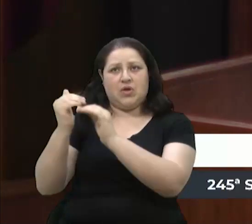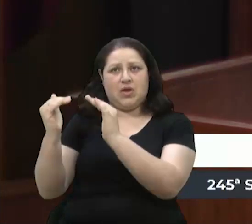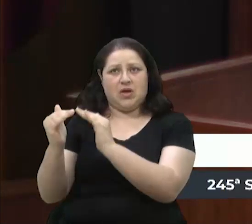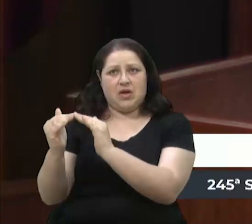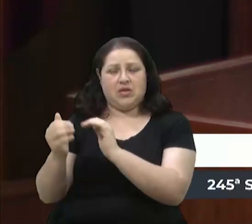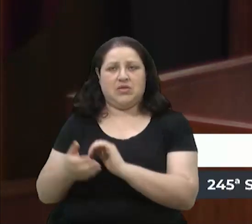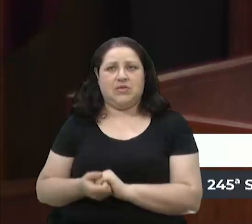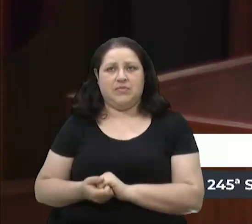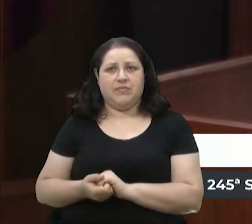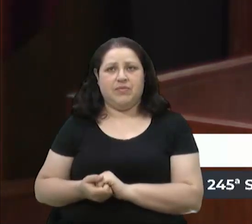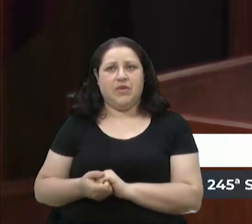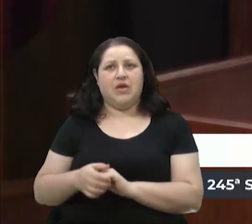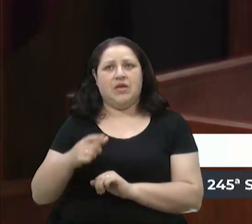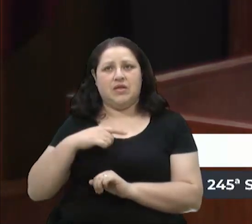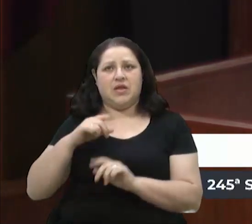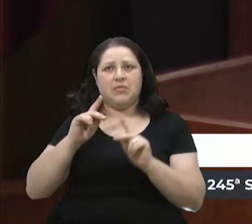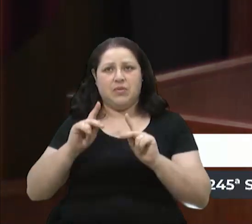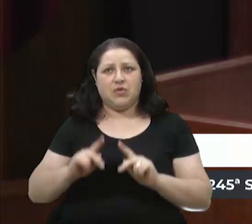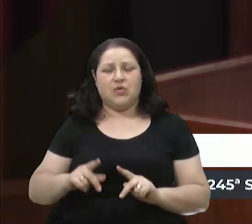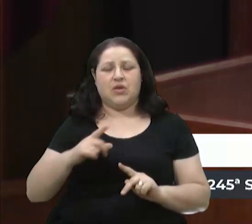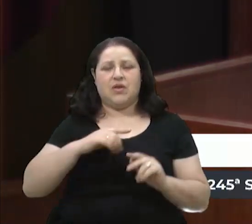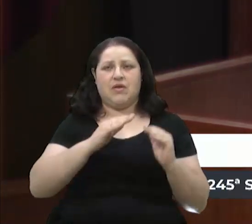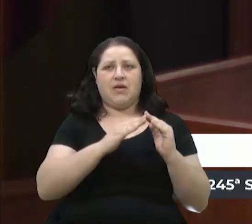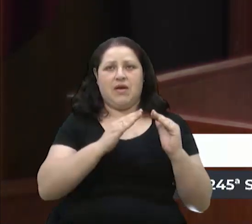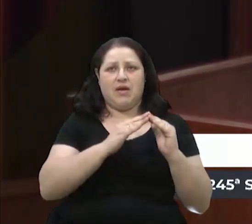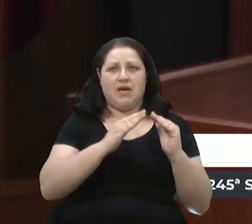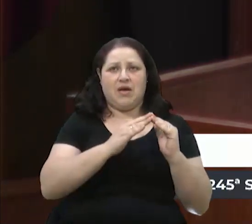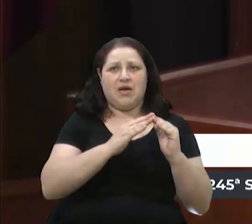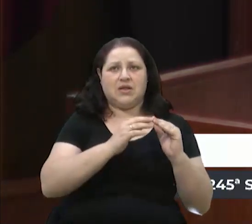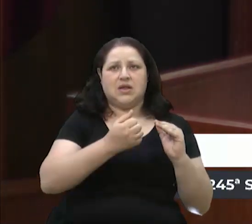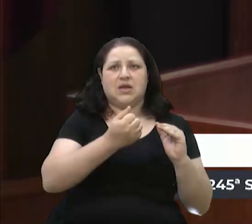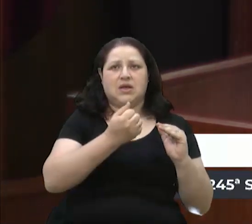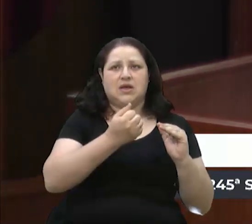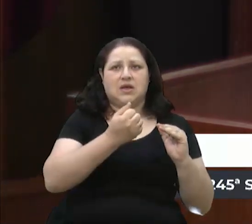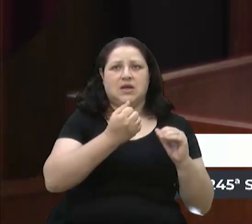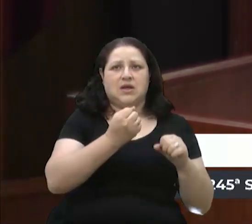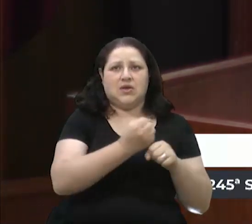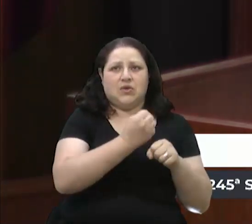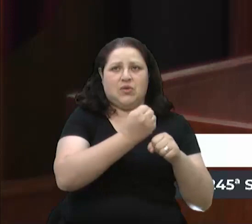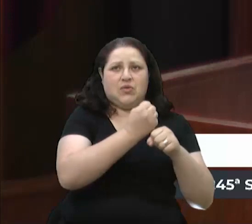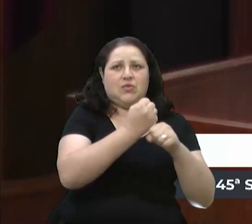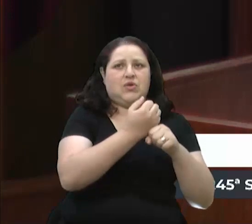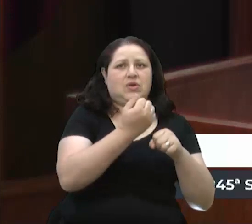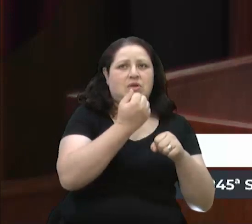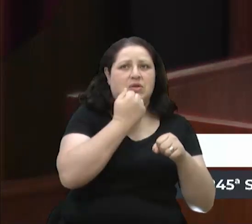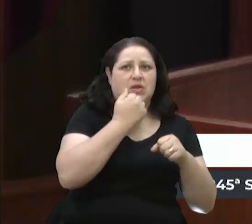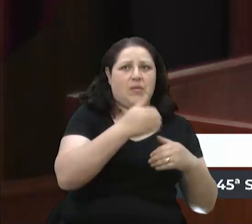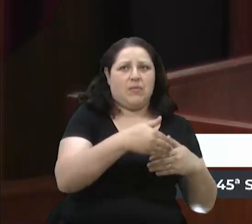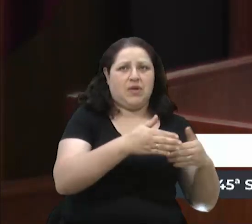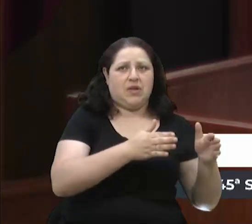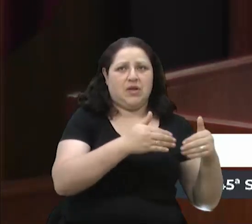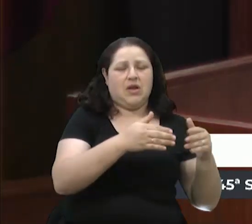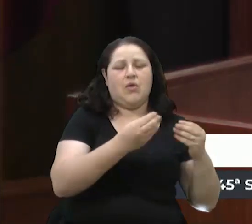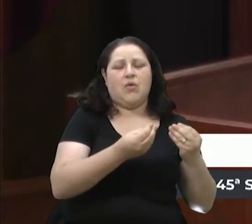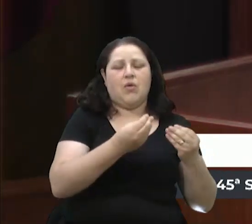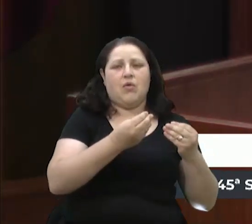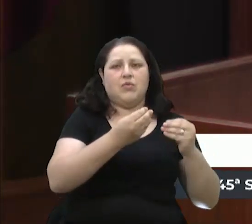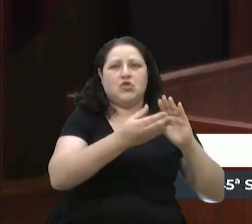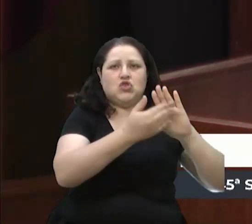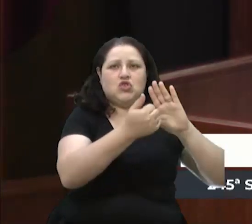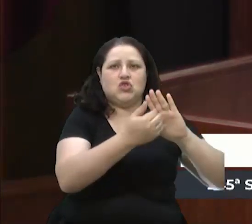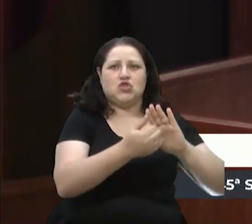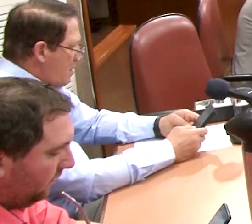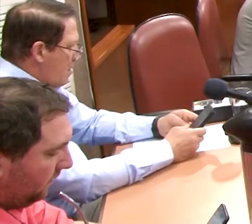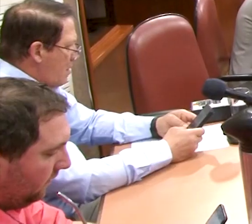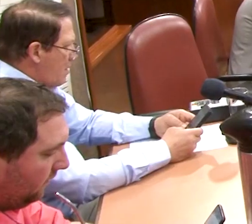com casa de material, e como é que vão demolir uma casa e o cara botou a vida inteira para fazer aquelas casas lá? Então não é